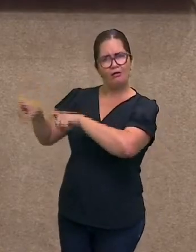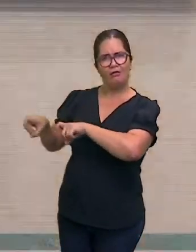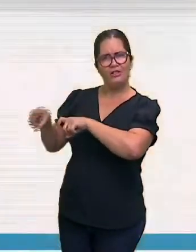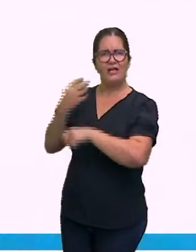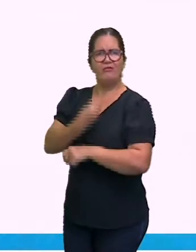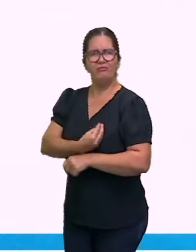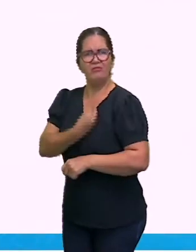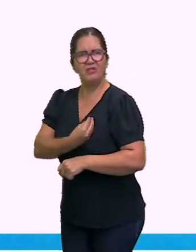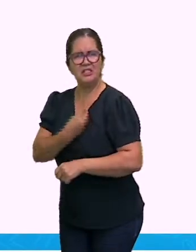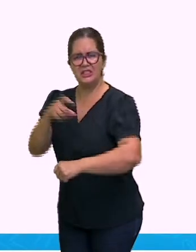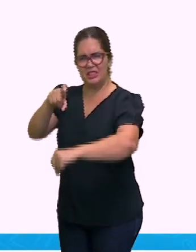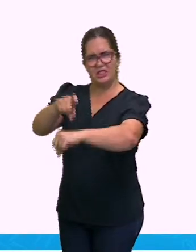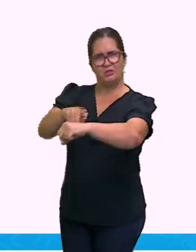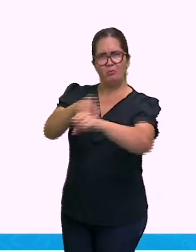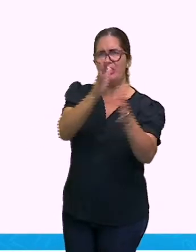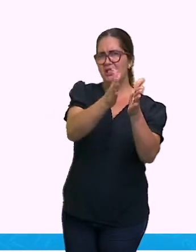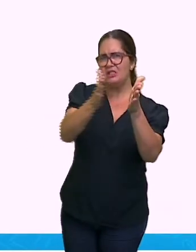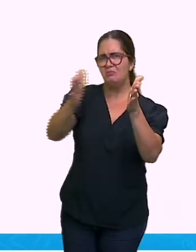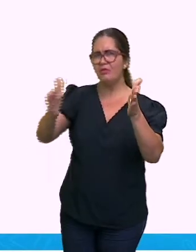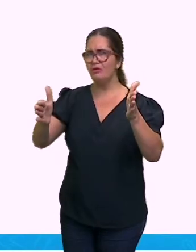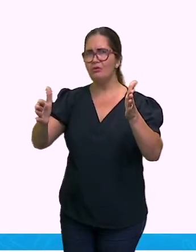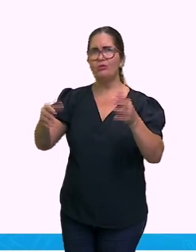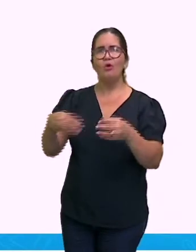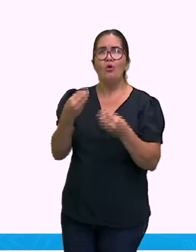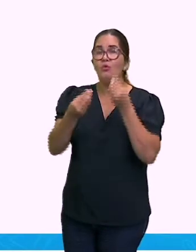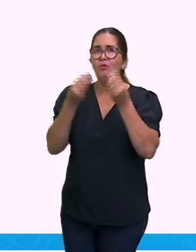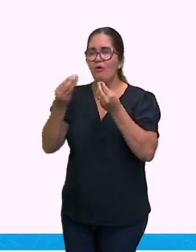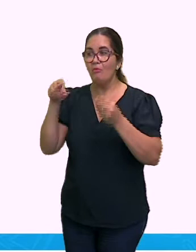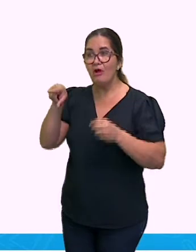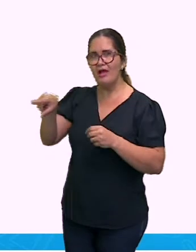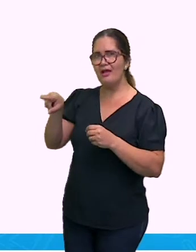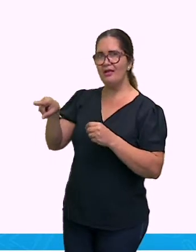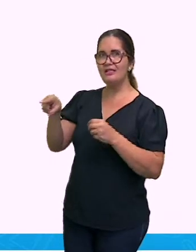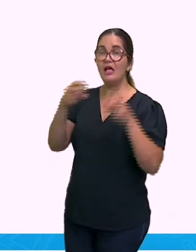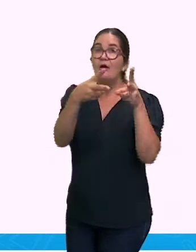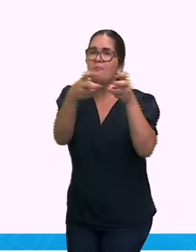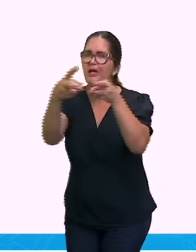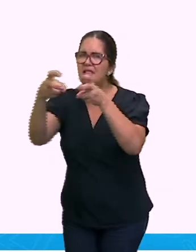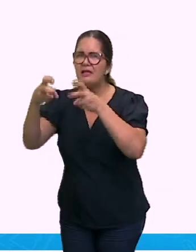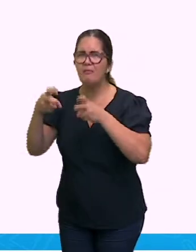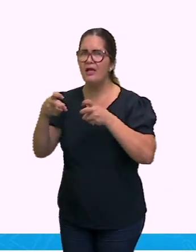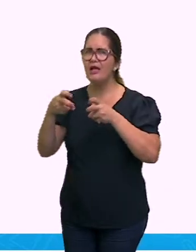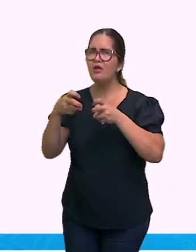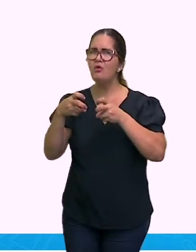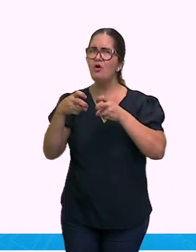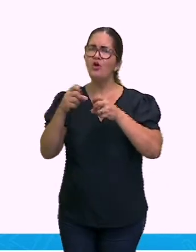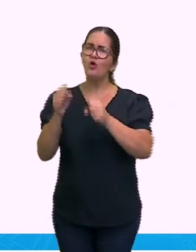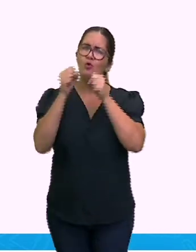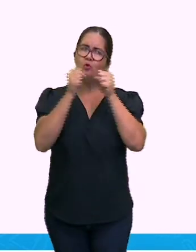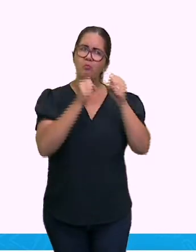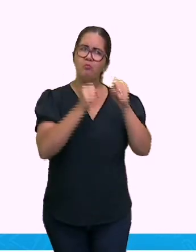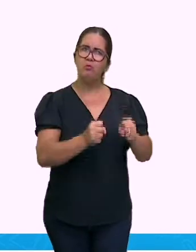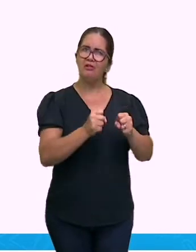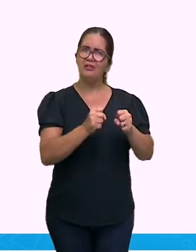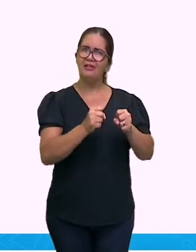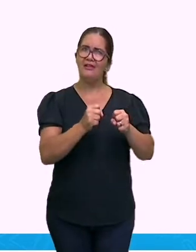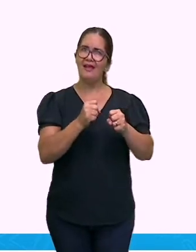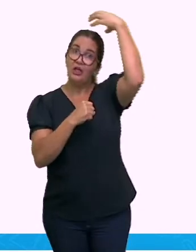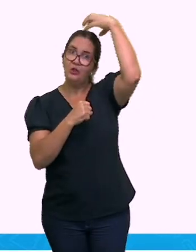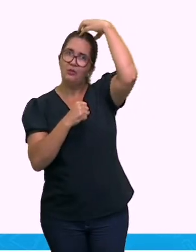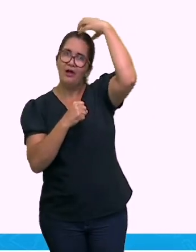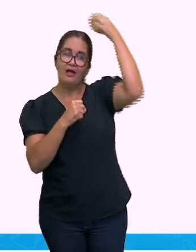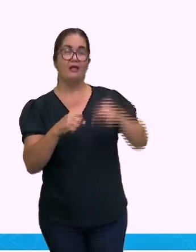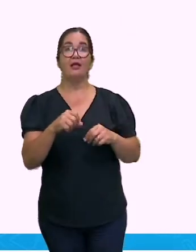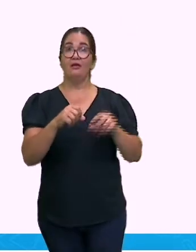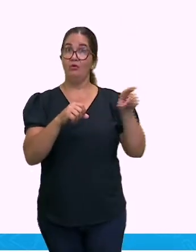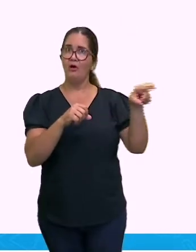vivencia. A nobreza feudal percebeu que a autoridade central era o melhor caminho para combater